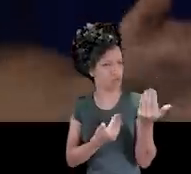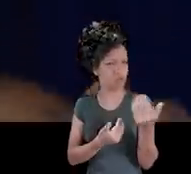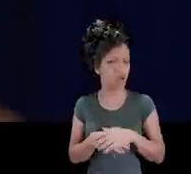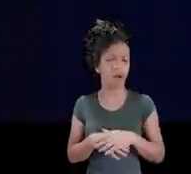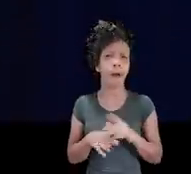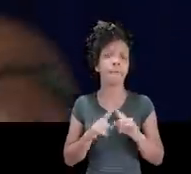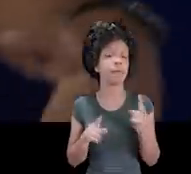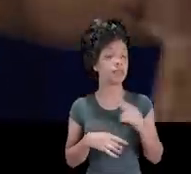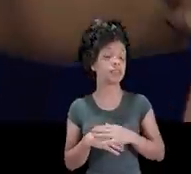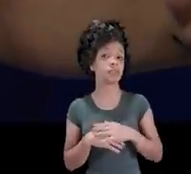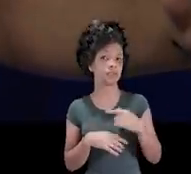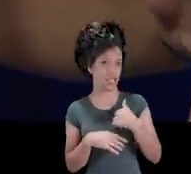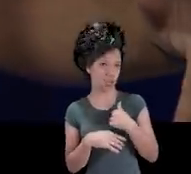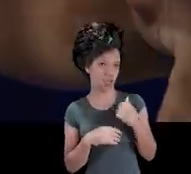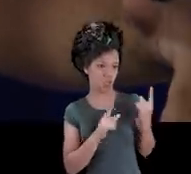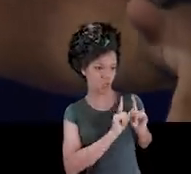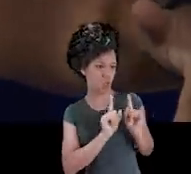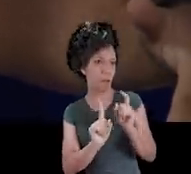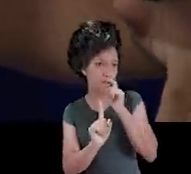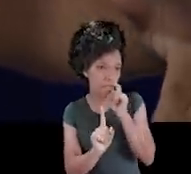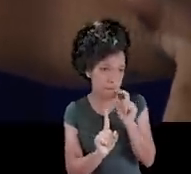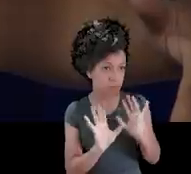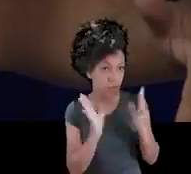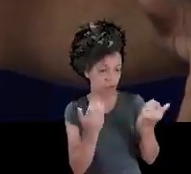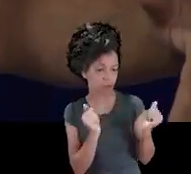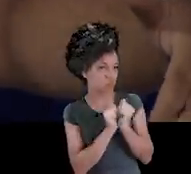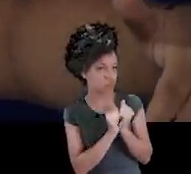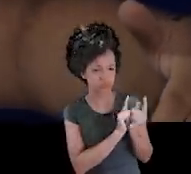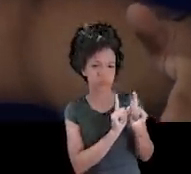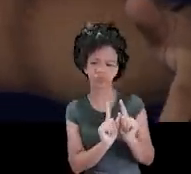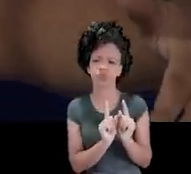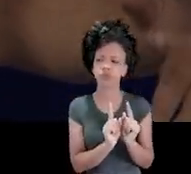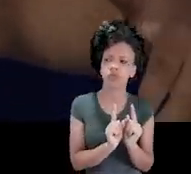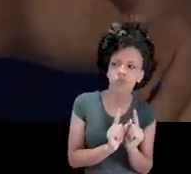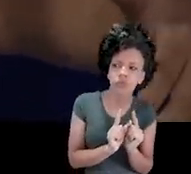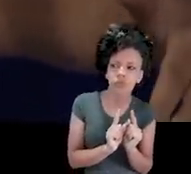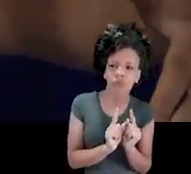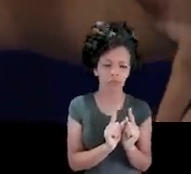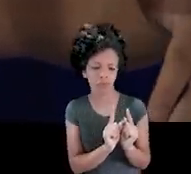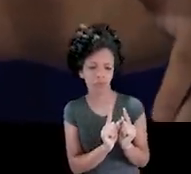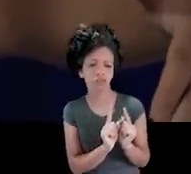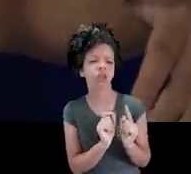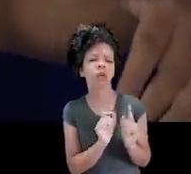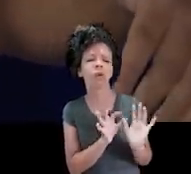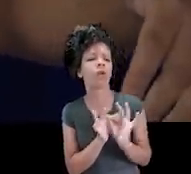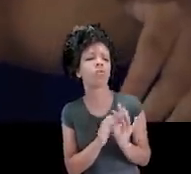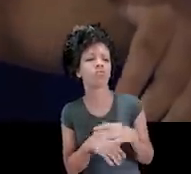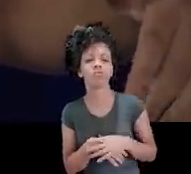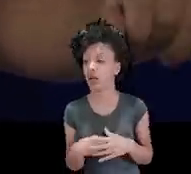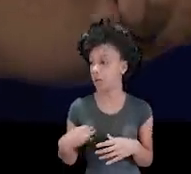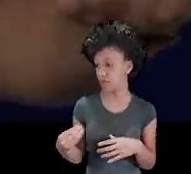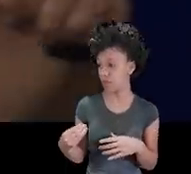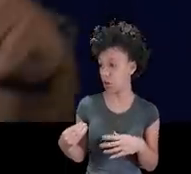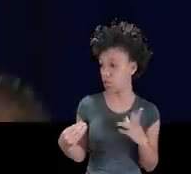Eu com meu, a cena do eu com meu pai, num evento que a gente ia junto lá, e os caras falando assim, qual que é o vínculo seu? Eu falei, ah, meu filho.